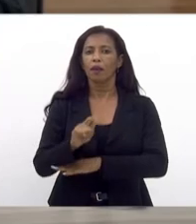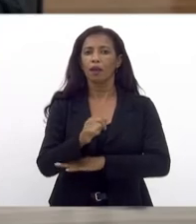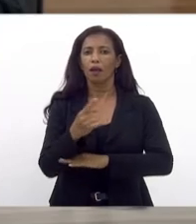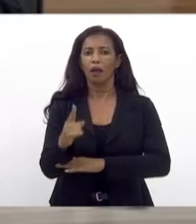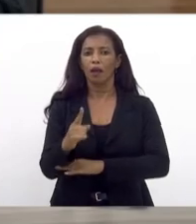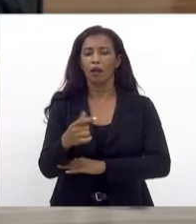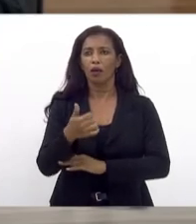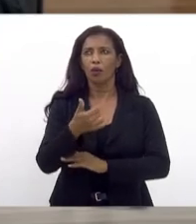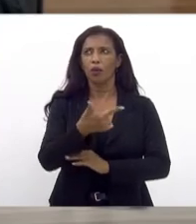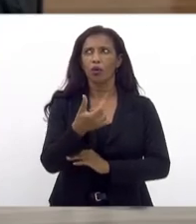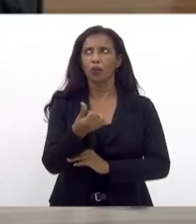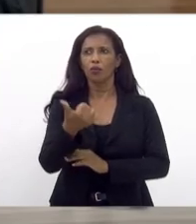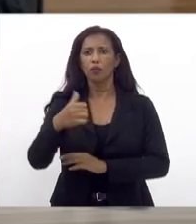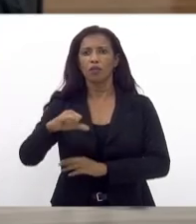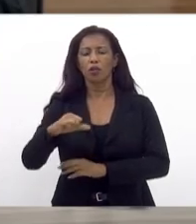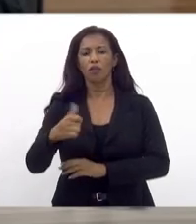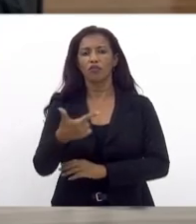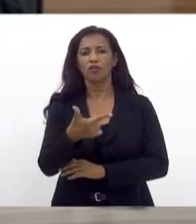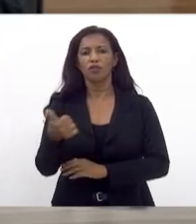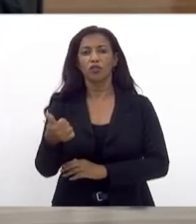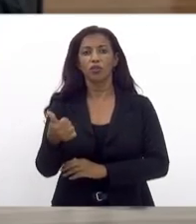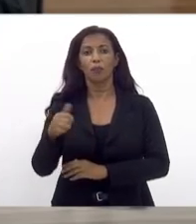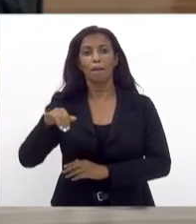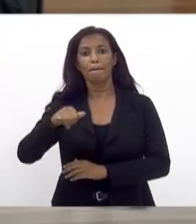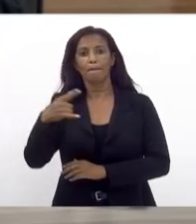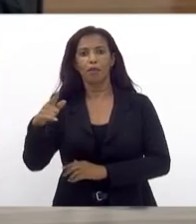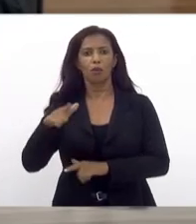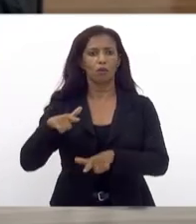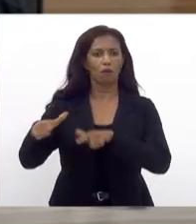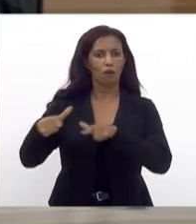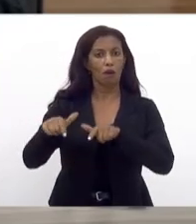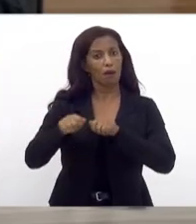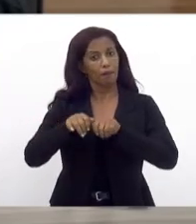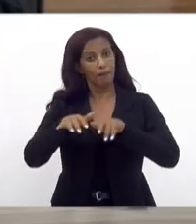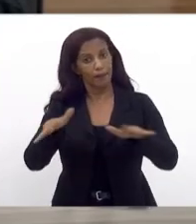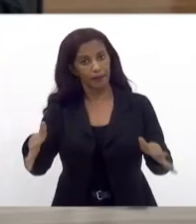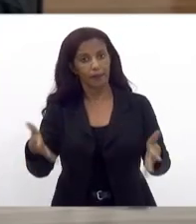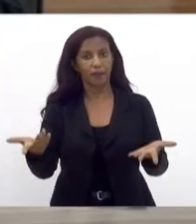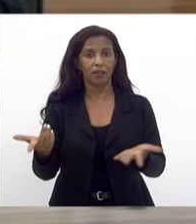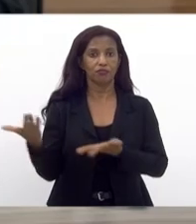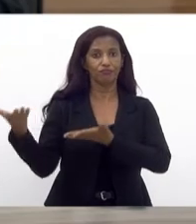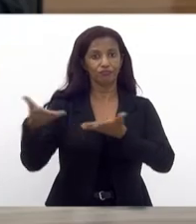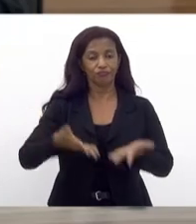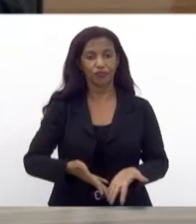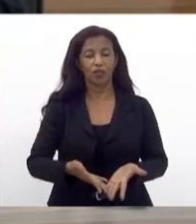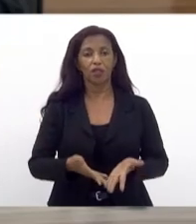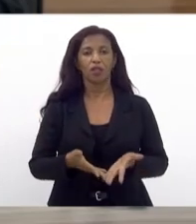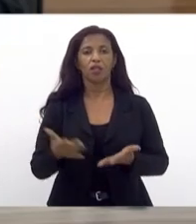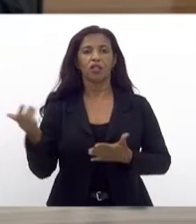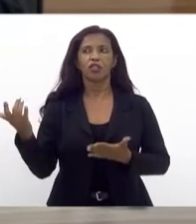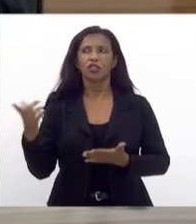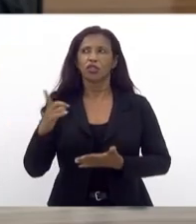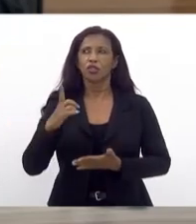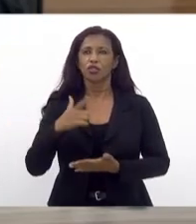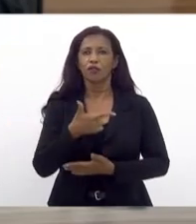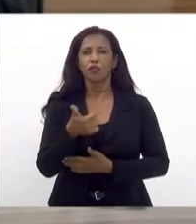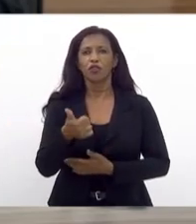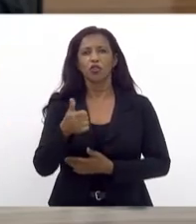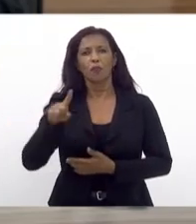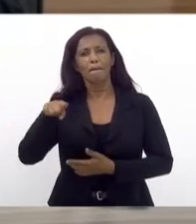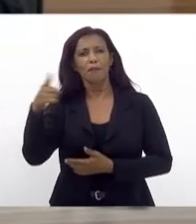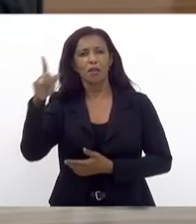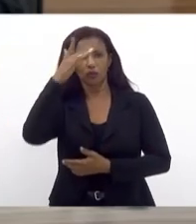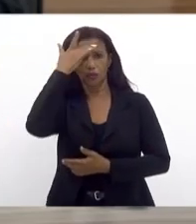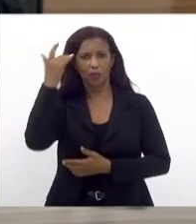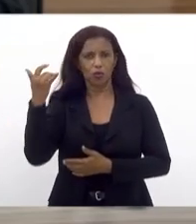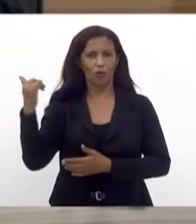em 19, tinha 21 mil empregos, logicamente tem, a pandemia, né, chegou a transportar 21 milhões de